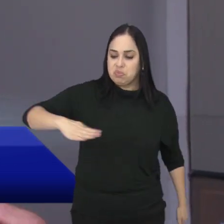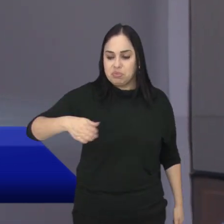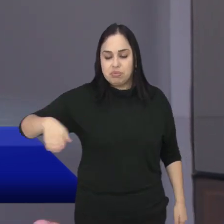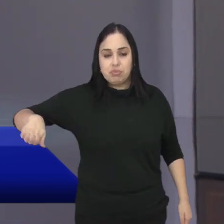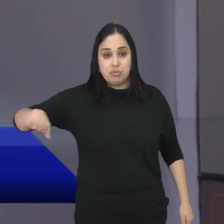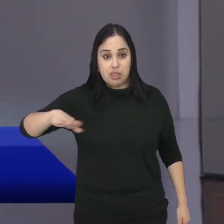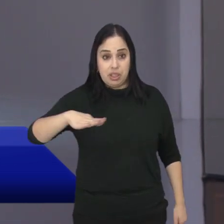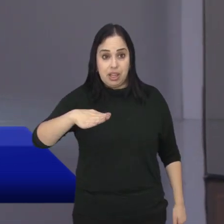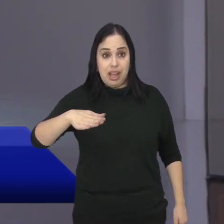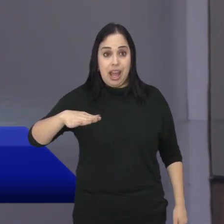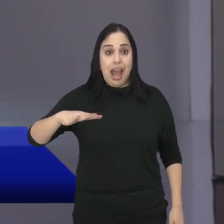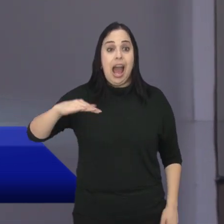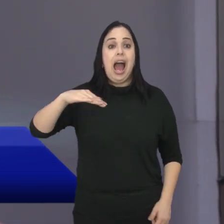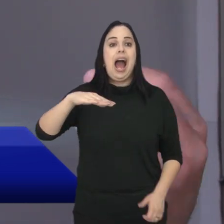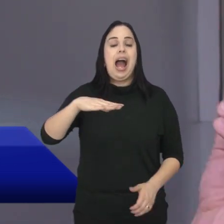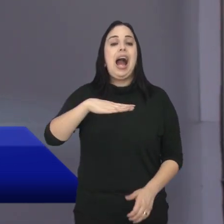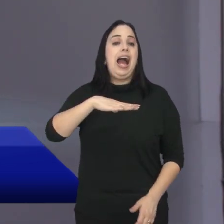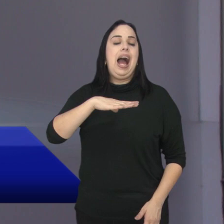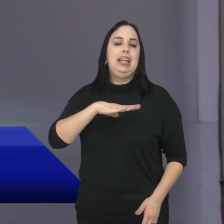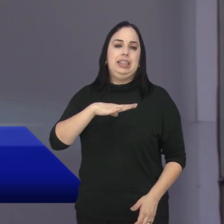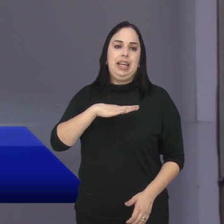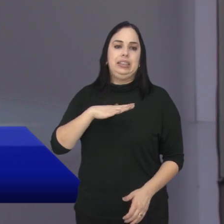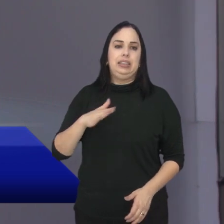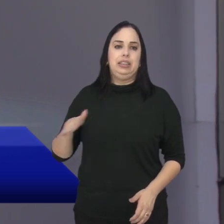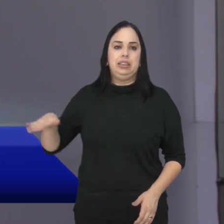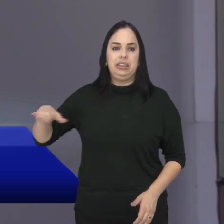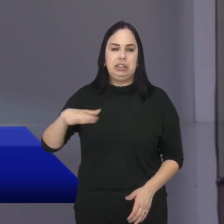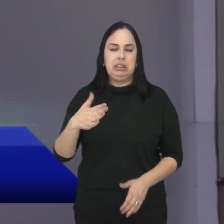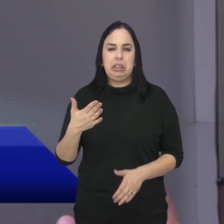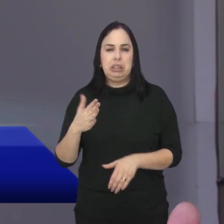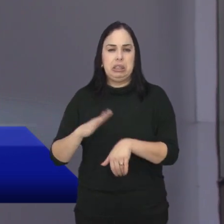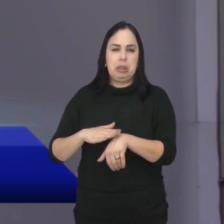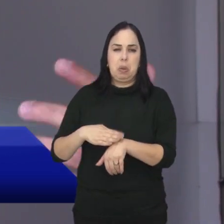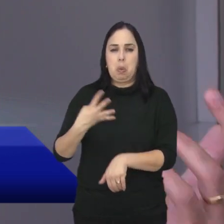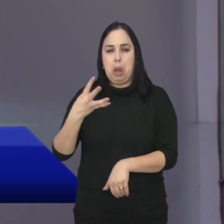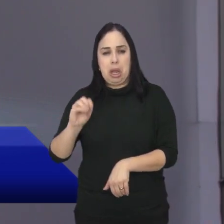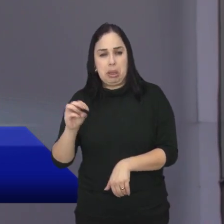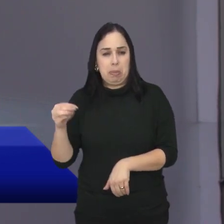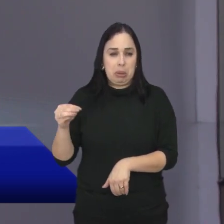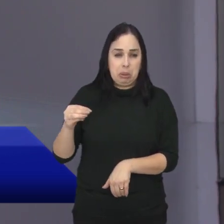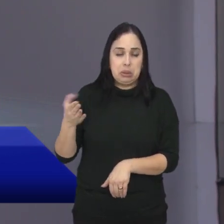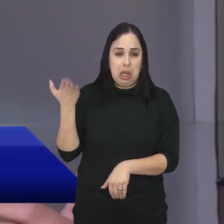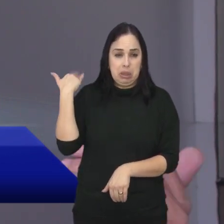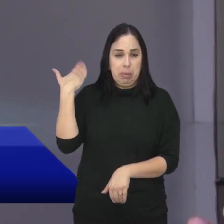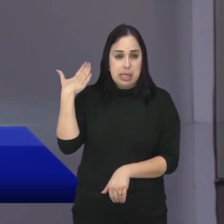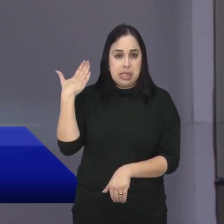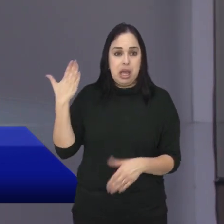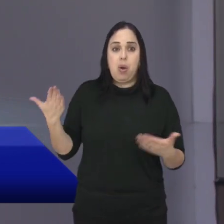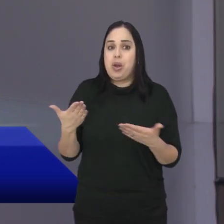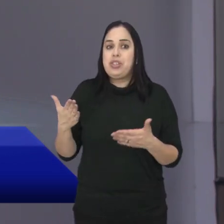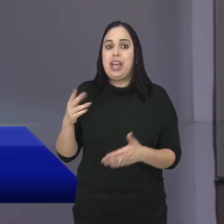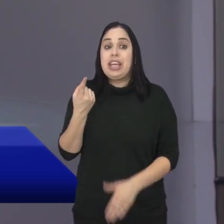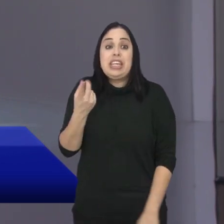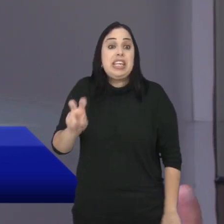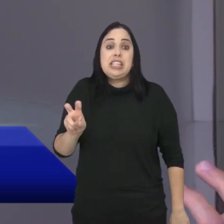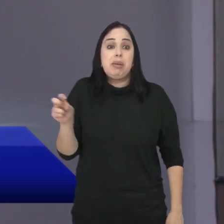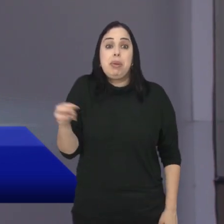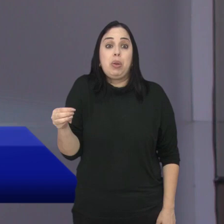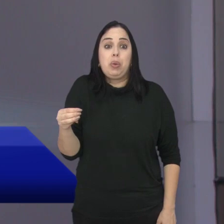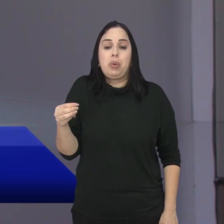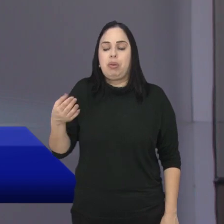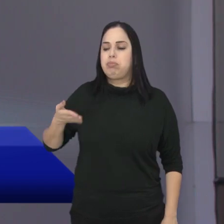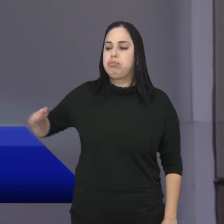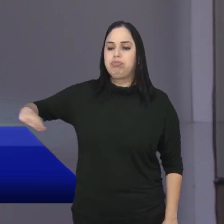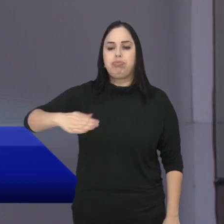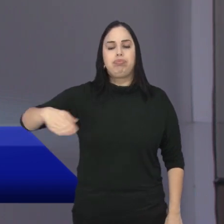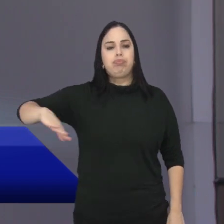de deslocamento da região sul ao trecho do centro, antes era feito em um percurso aproximado de 40 minutos, 45 minutos, hoje é feito em